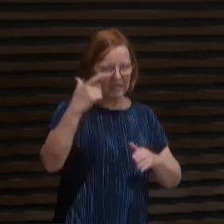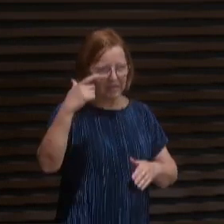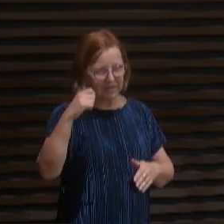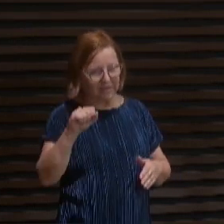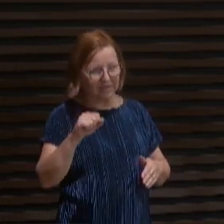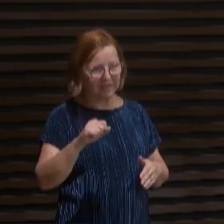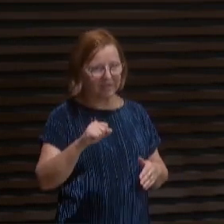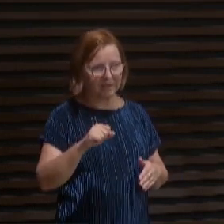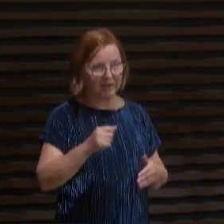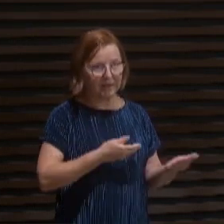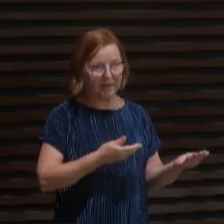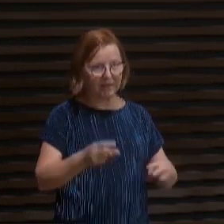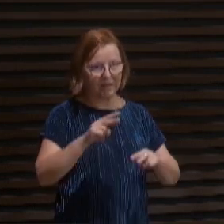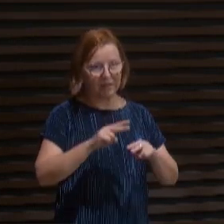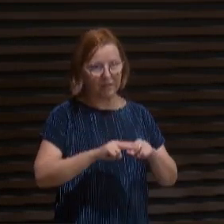cativar